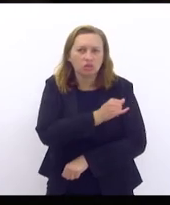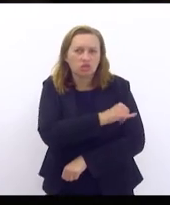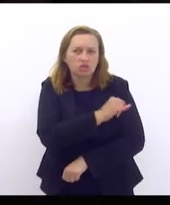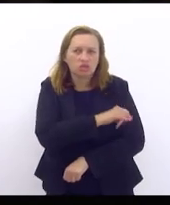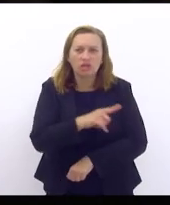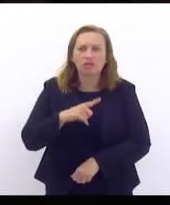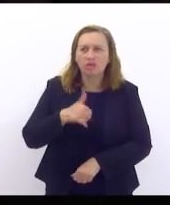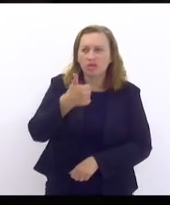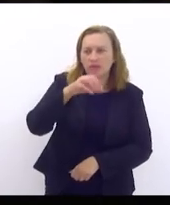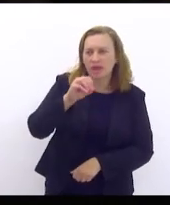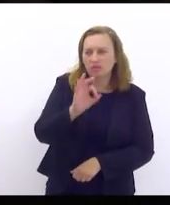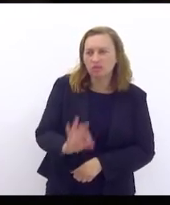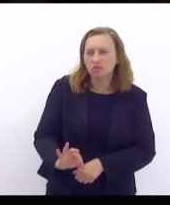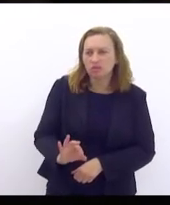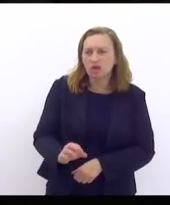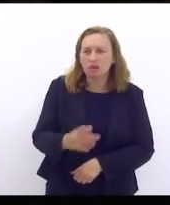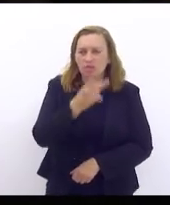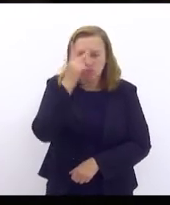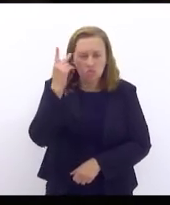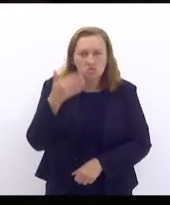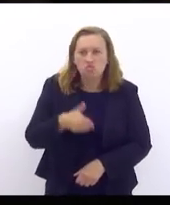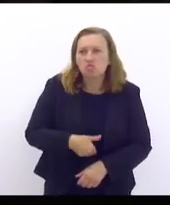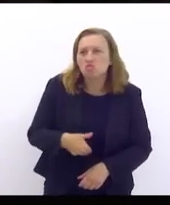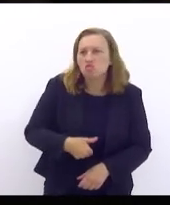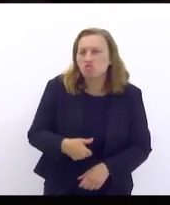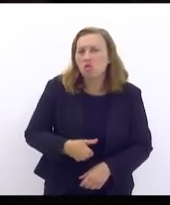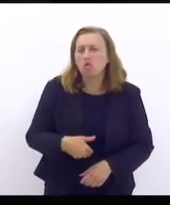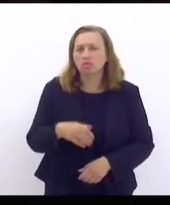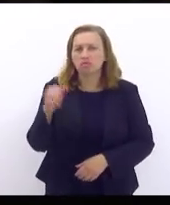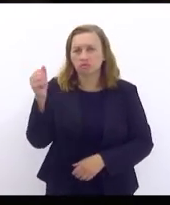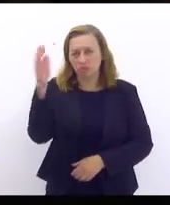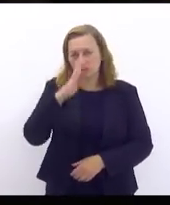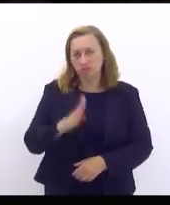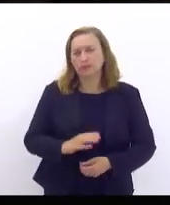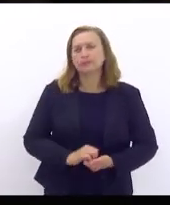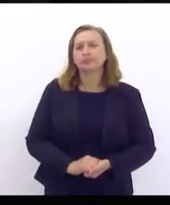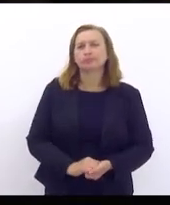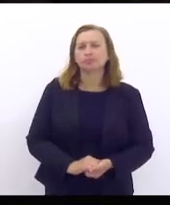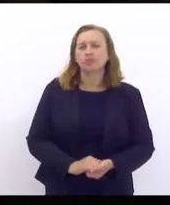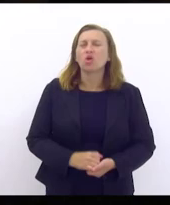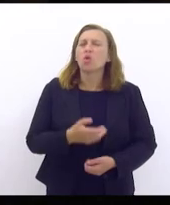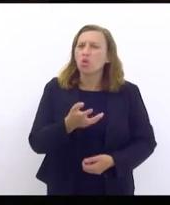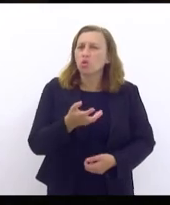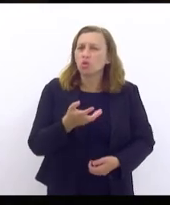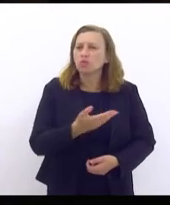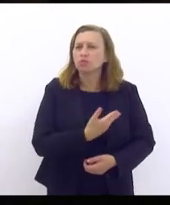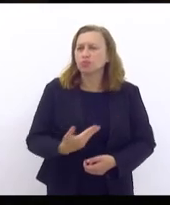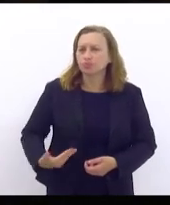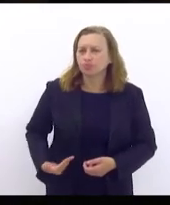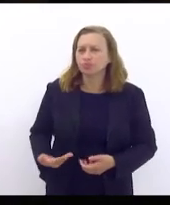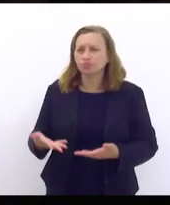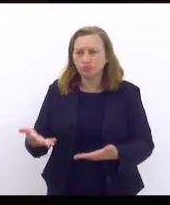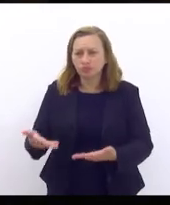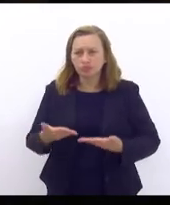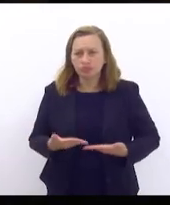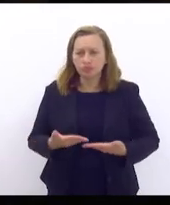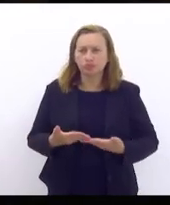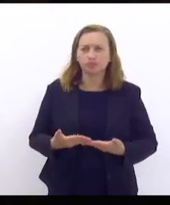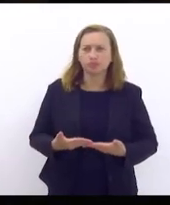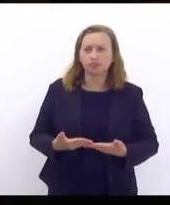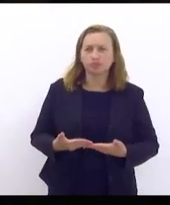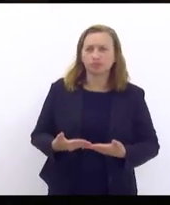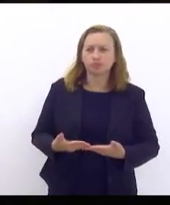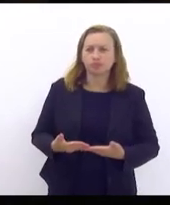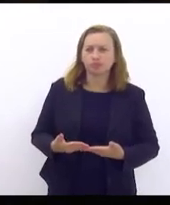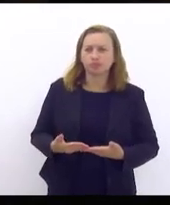temos 10% do faminto, de famintos do Brasil. Eu queria que o governador chamasse o governador,